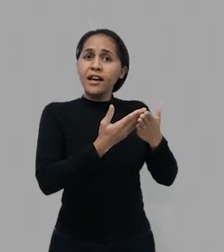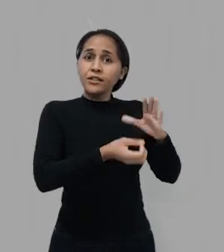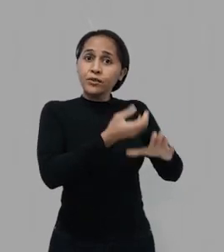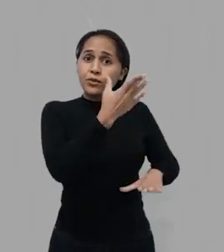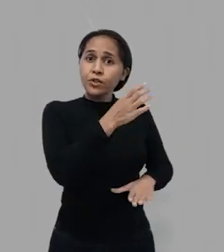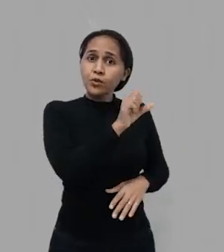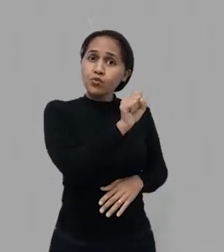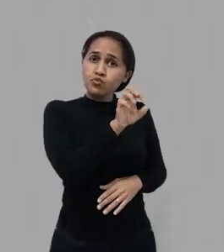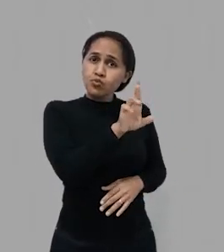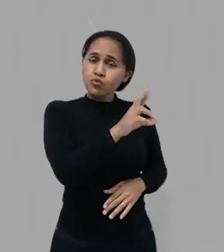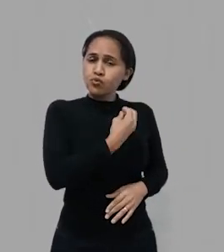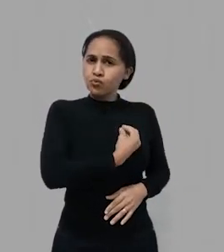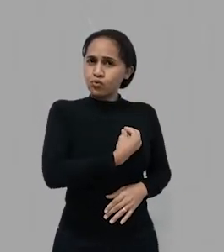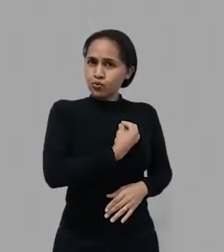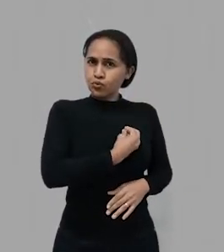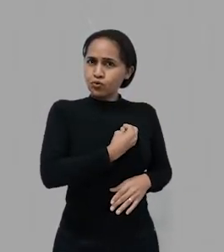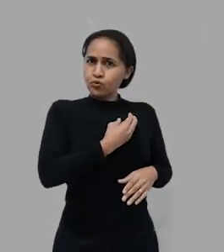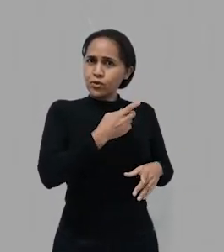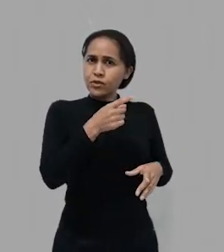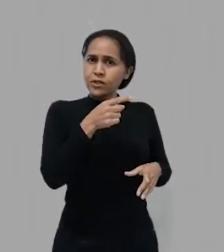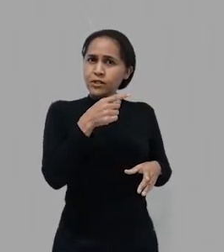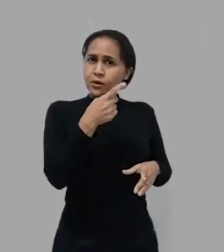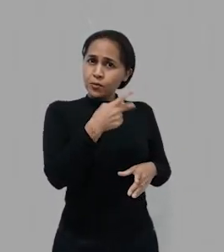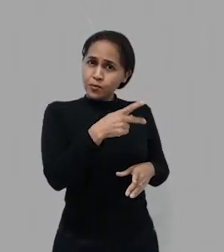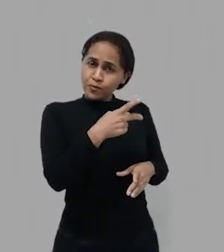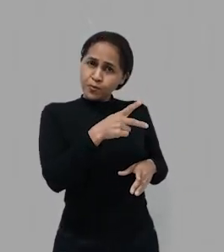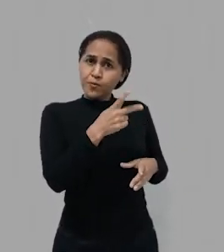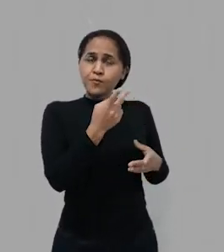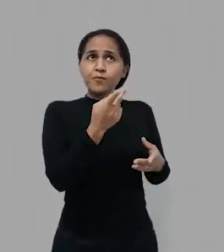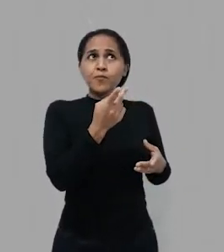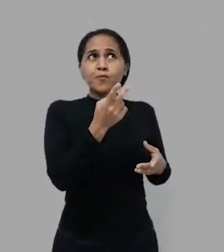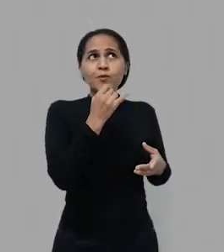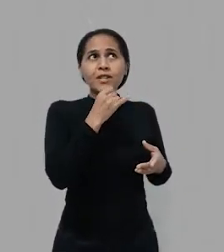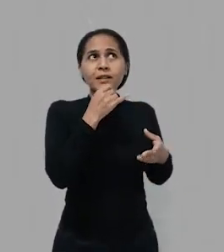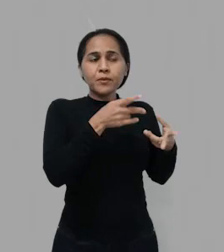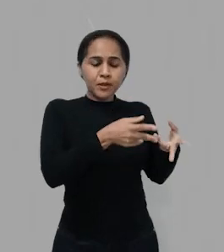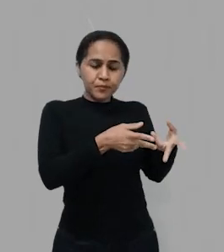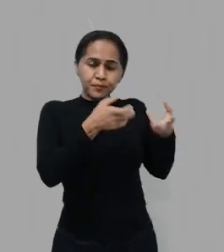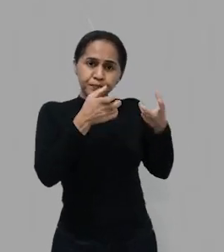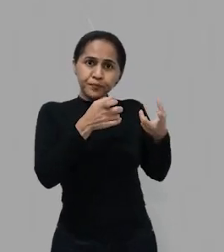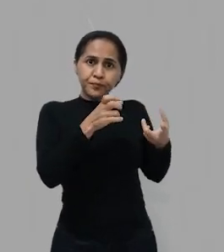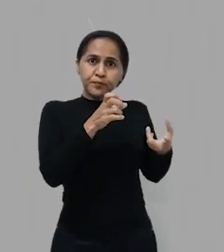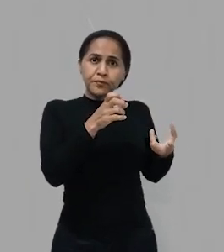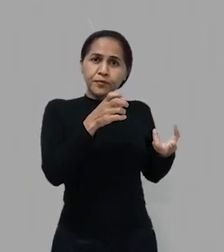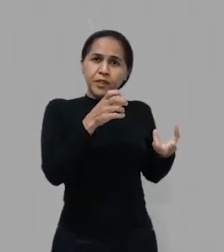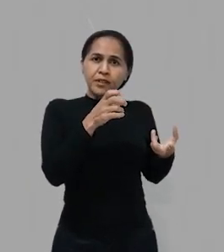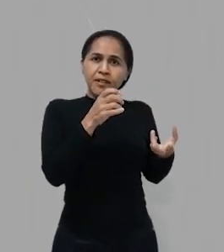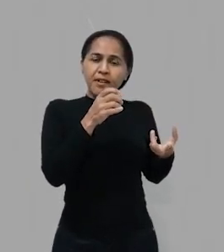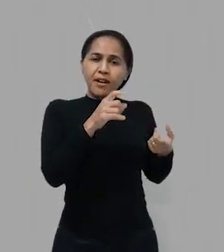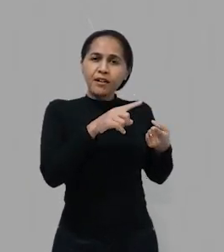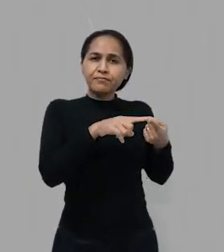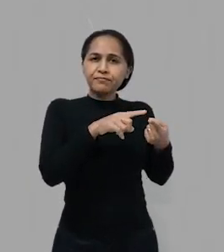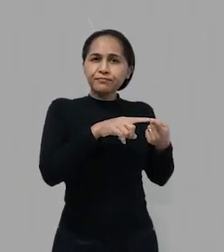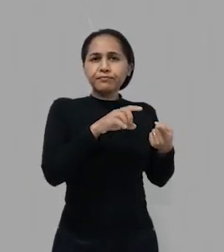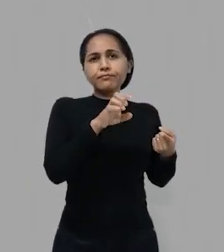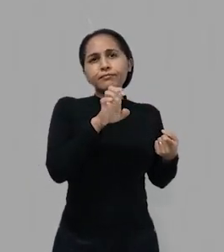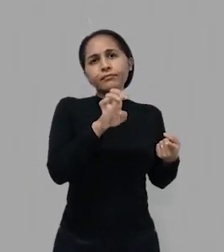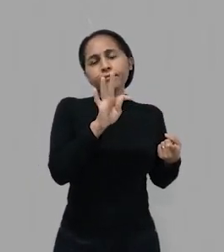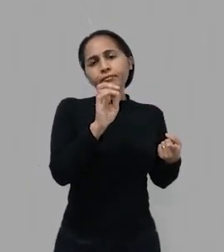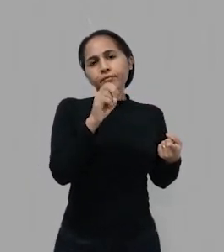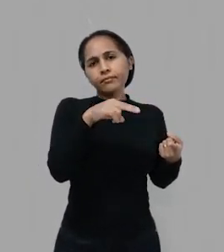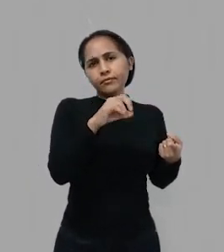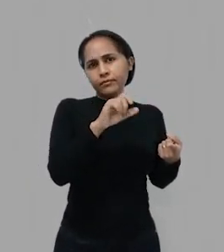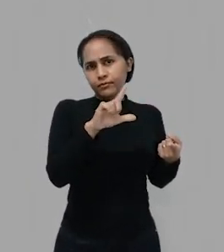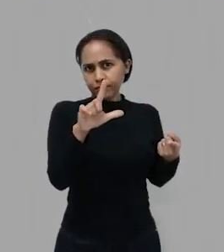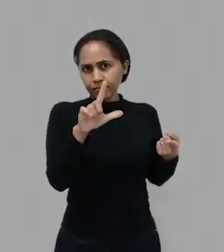aquelas substâncias que eram extraídas dos seres vivos, por exemplo, o etanol, que é obtido a partir da cana-de-açúcar, que é